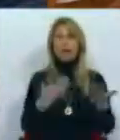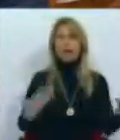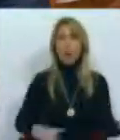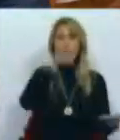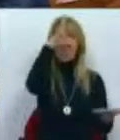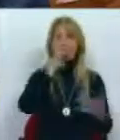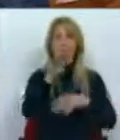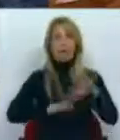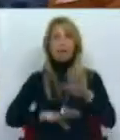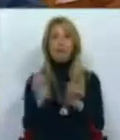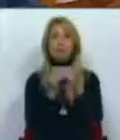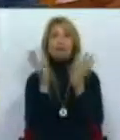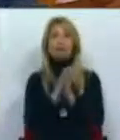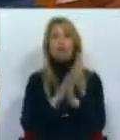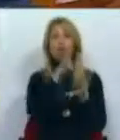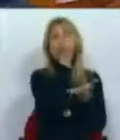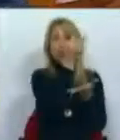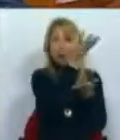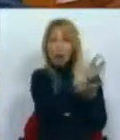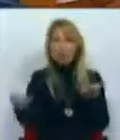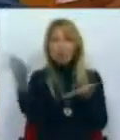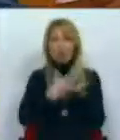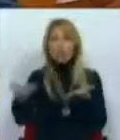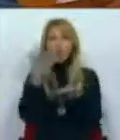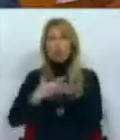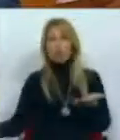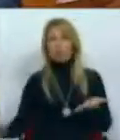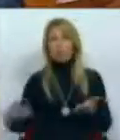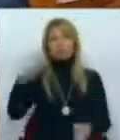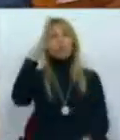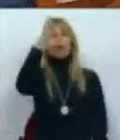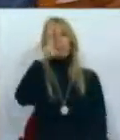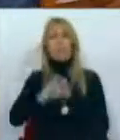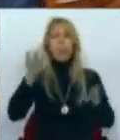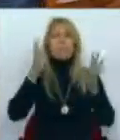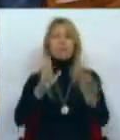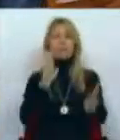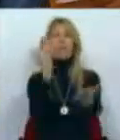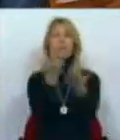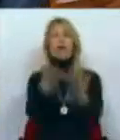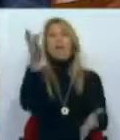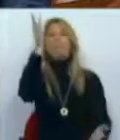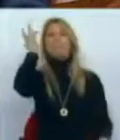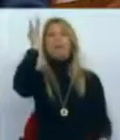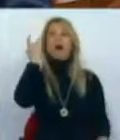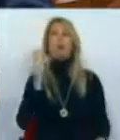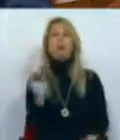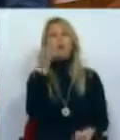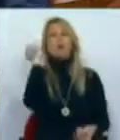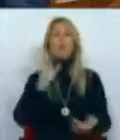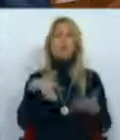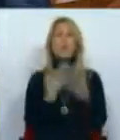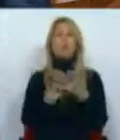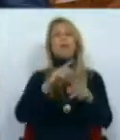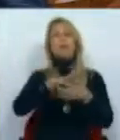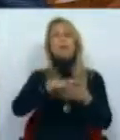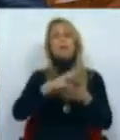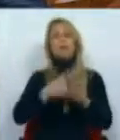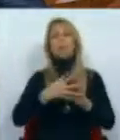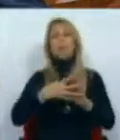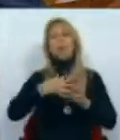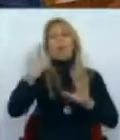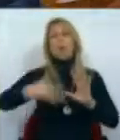Estado. O Estado tem de ser um facilitador e não um complicador da economia.